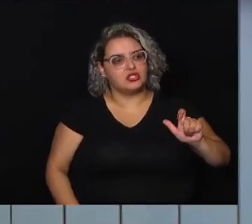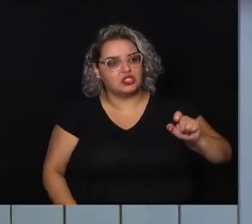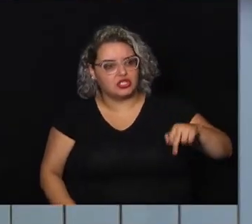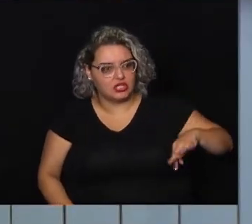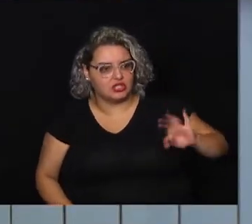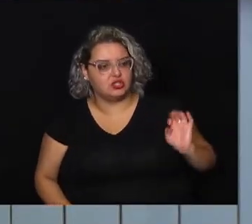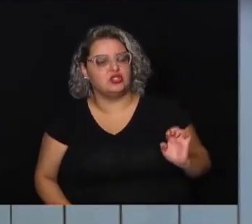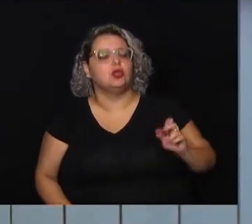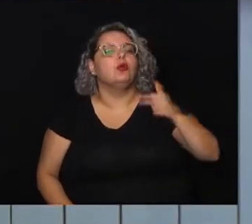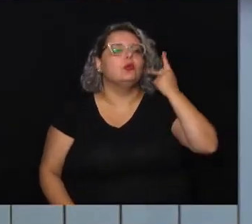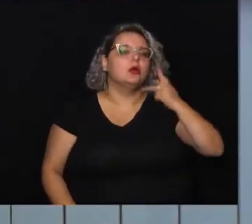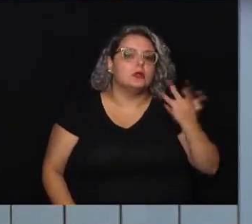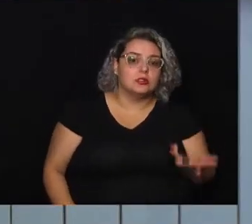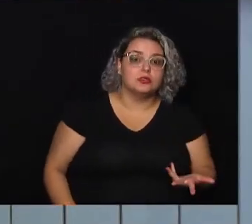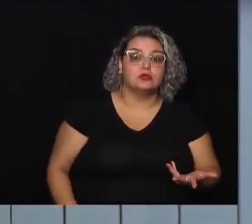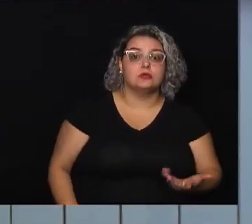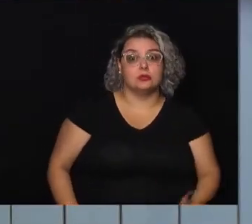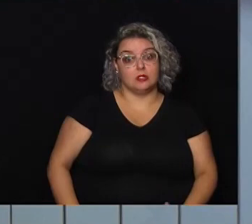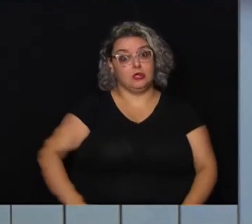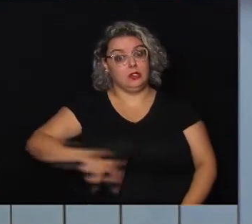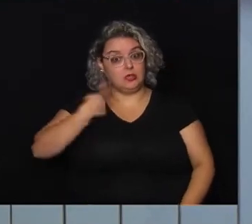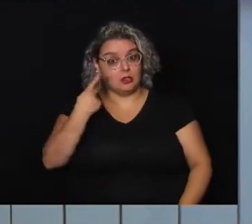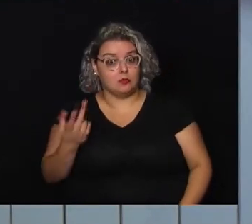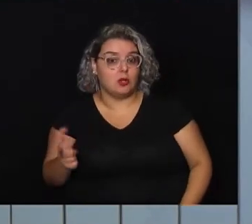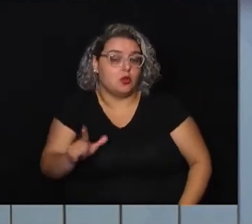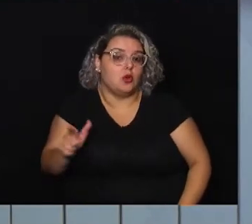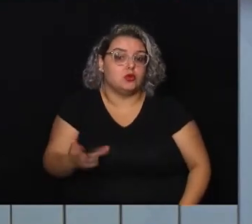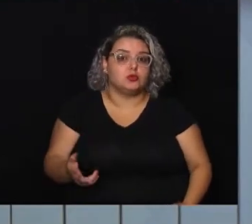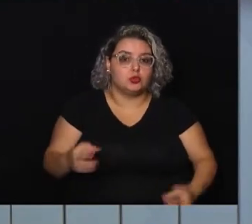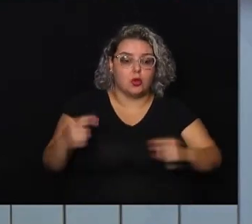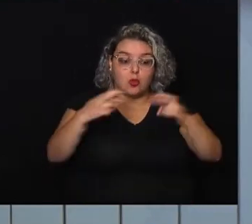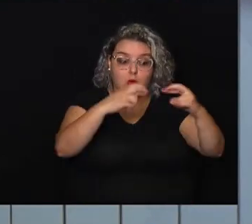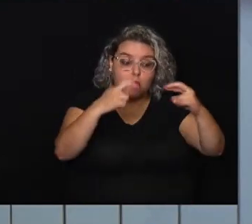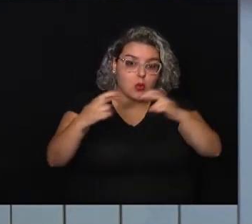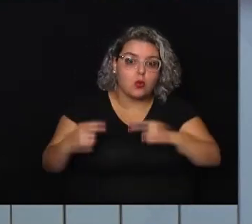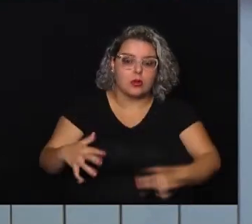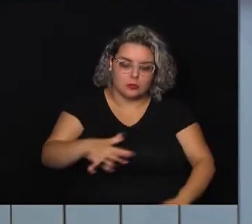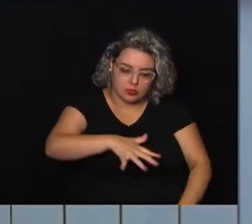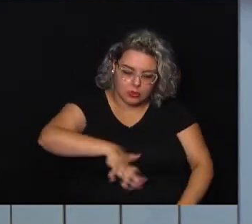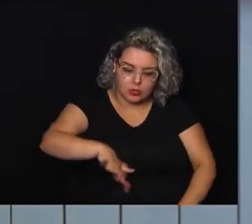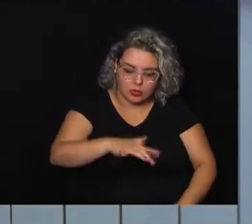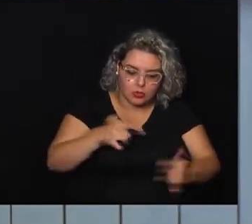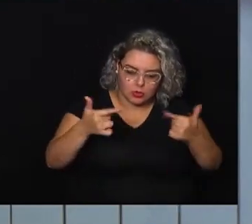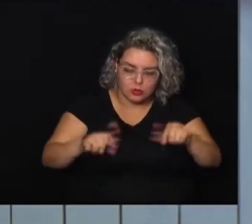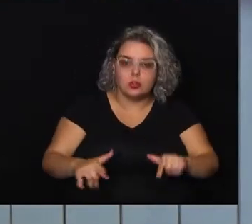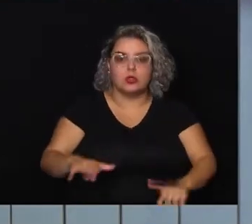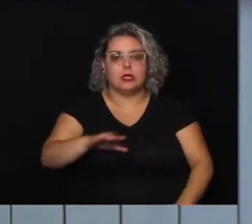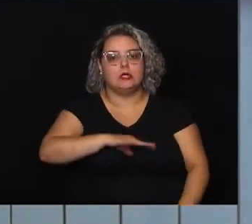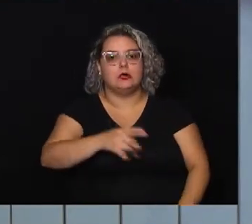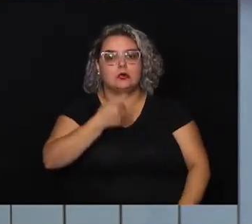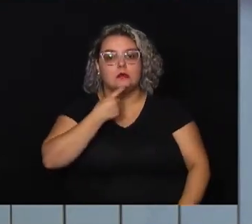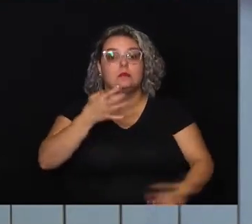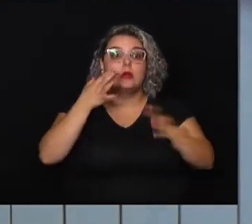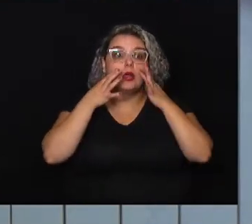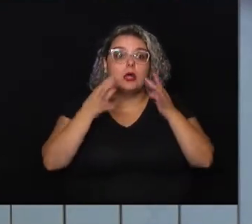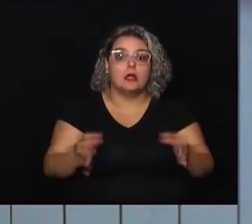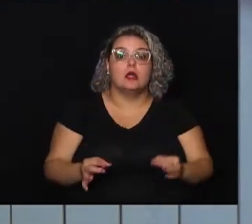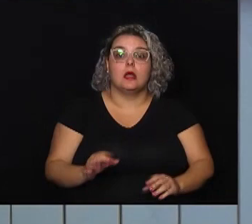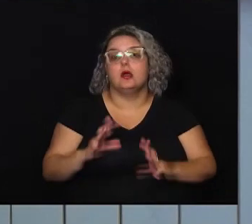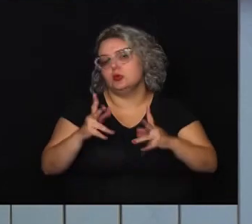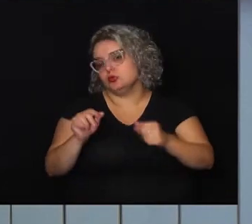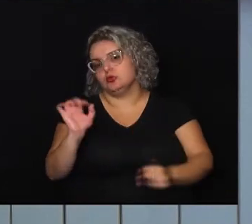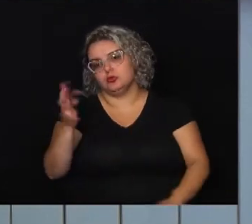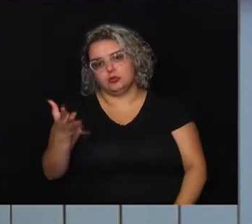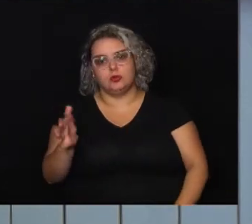política, obviamente, a gente tem que estar olhando para o nível local, para o município, mas atento àquilo que acontece no